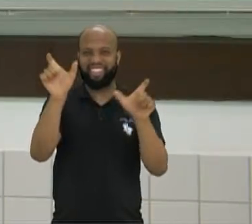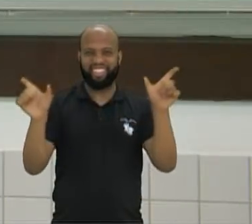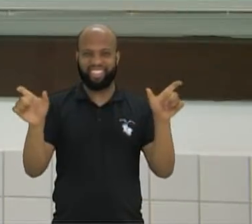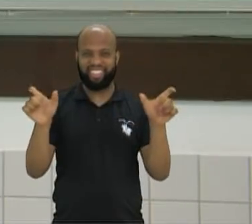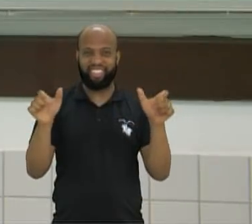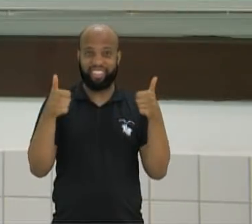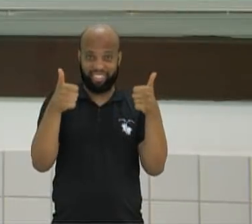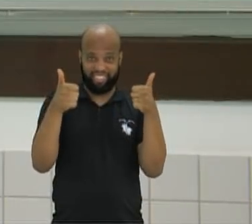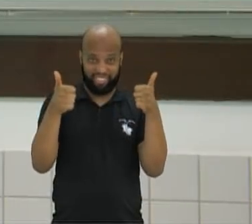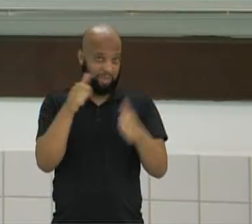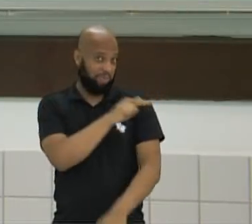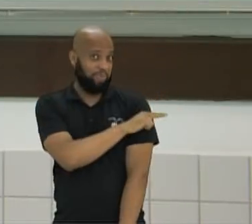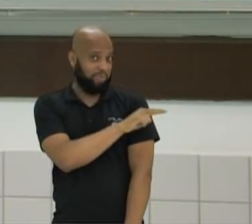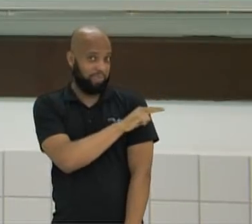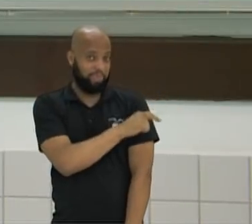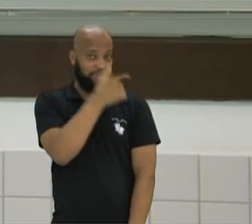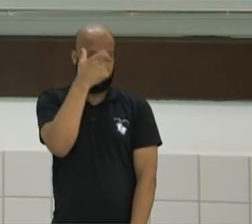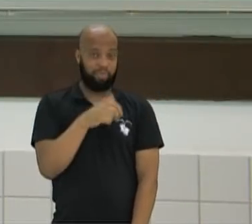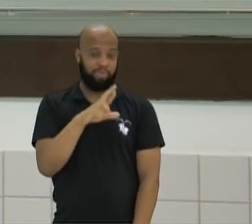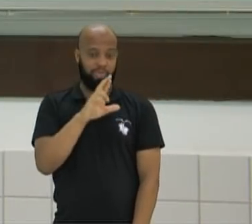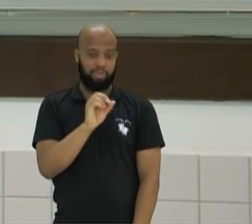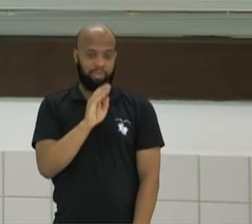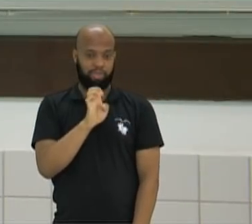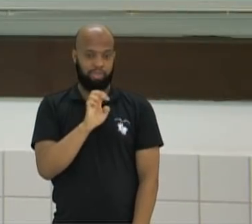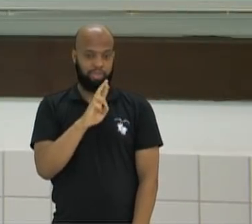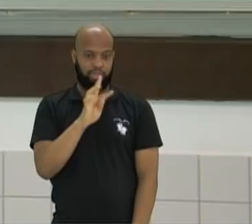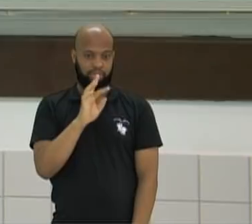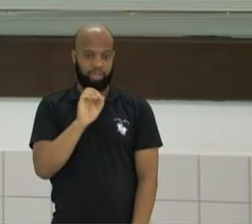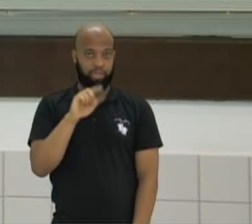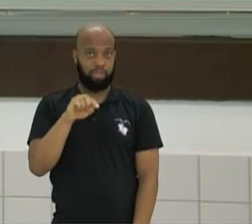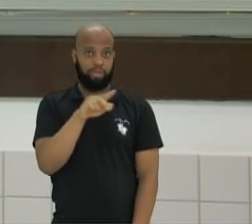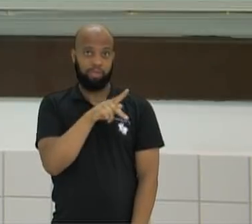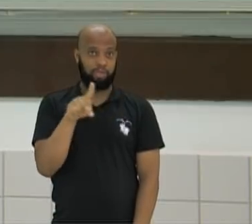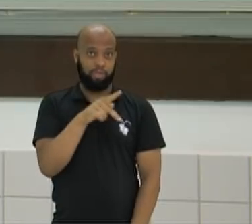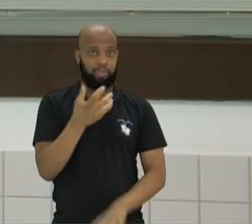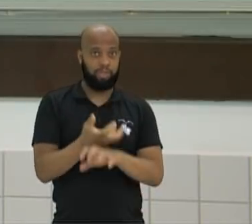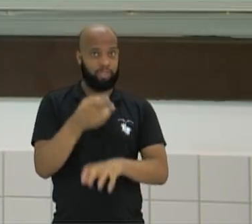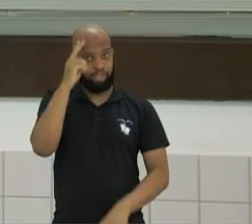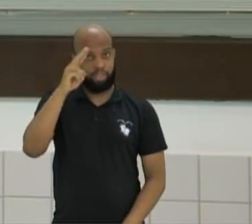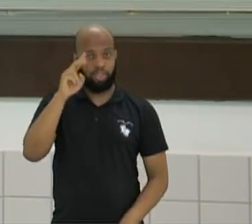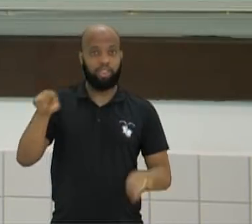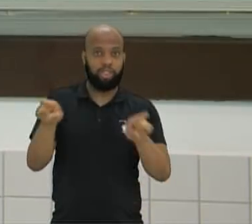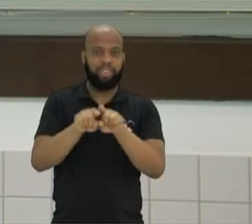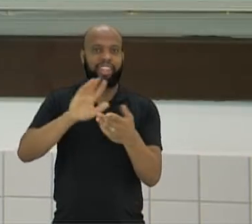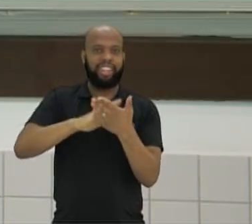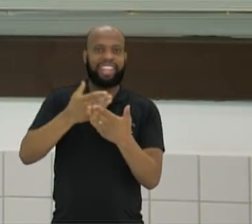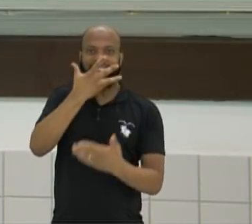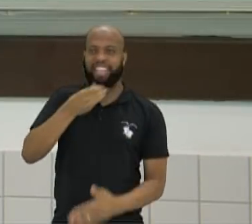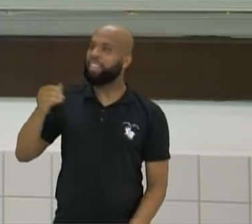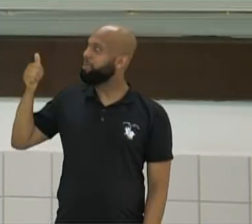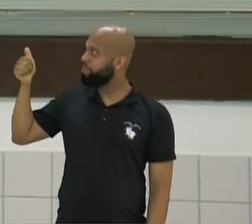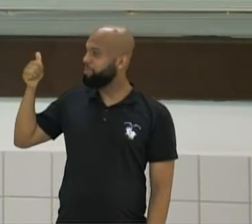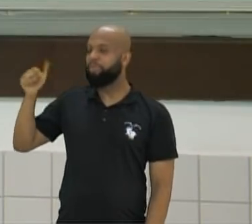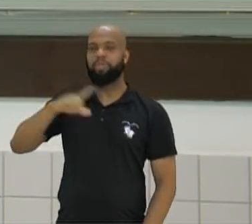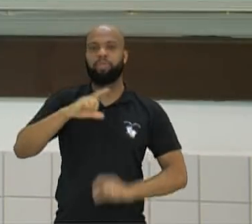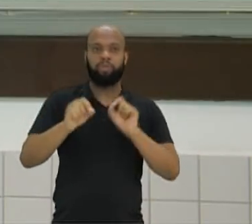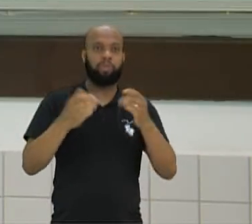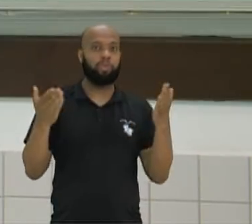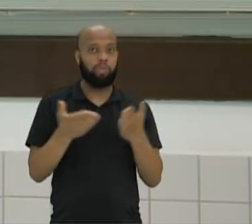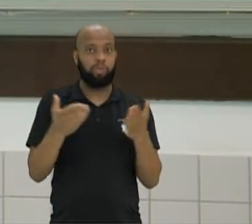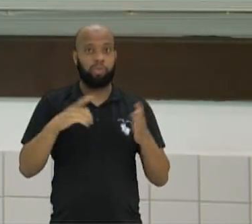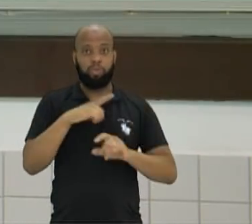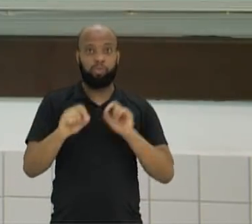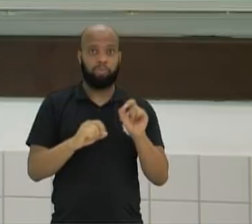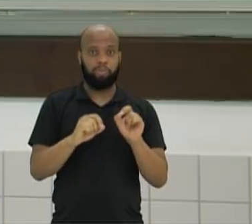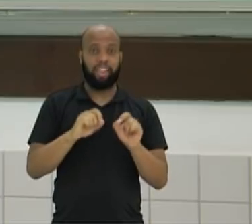Galera do sétimo ano, tudo bem? Sou o professor Roberto Falcione, professor de História. Eu, professor Natan, viemos aí para nós fechar uma trilogia, como